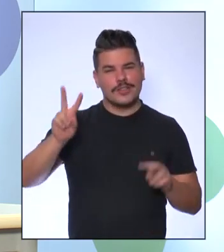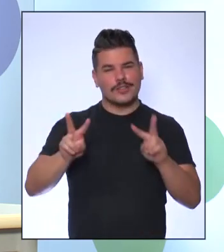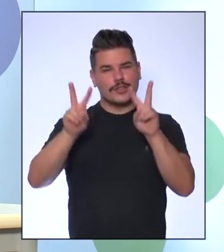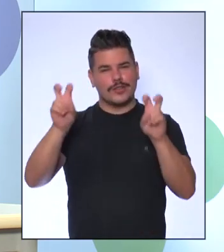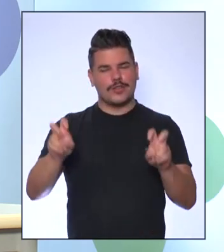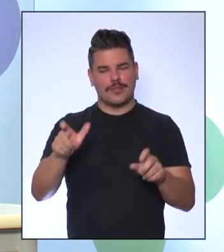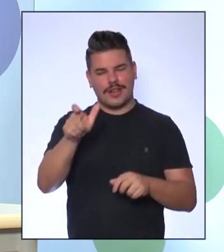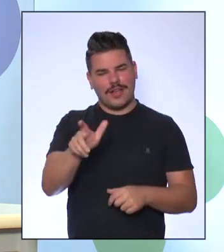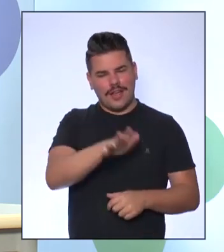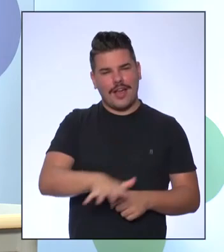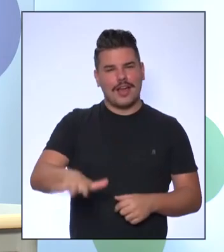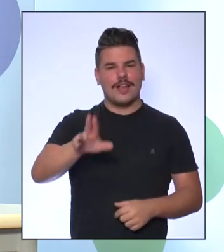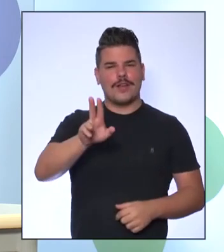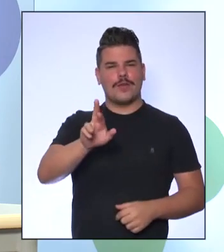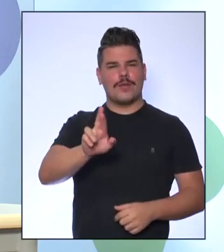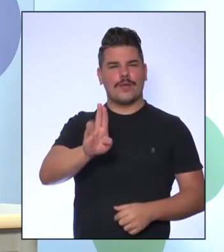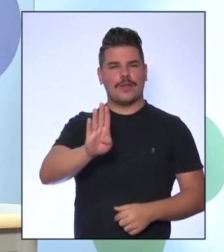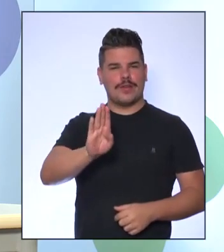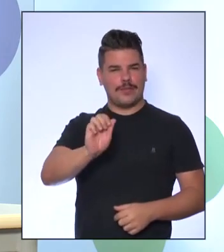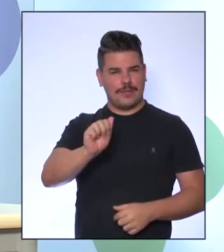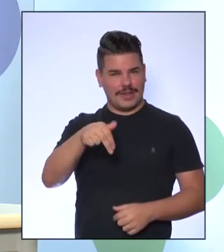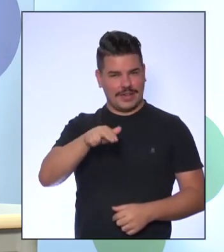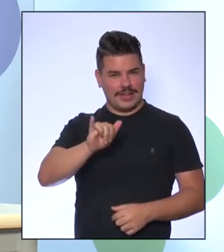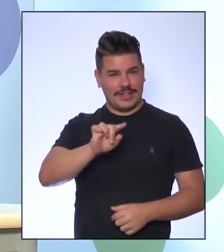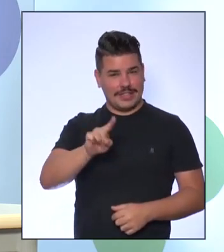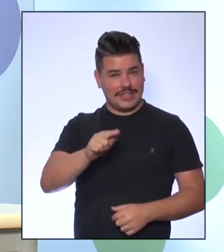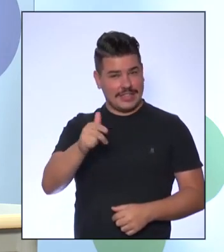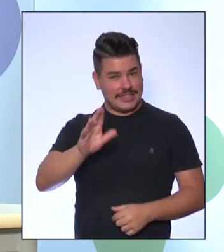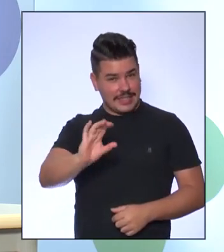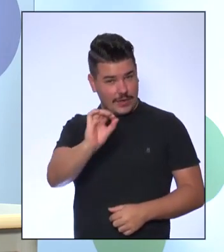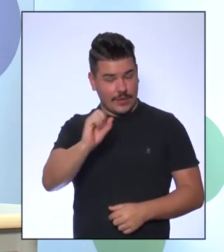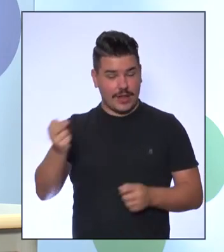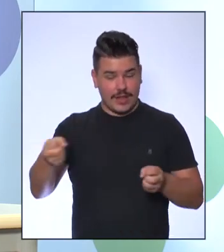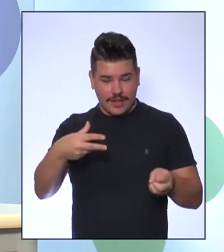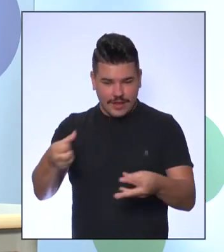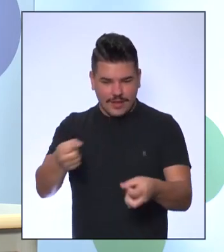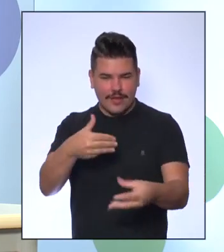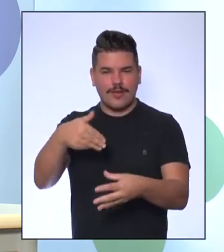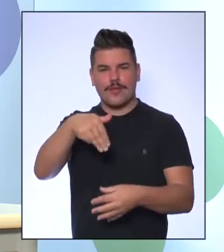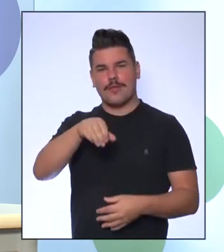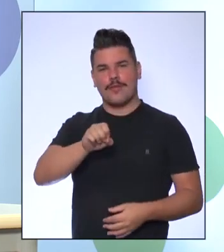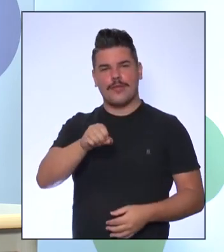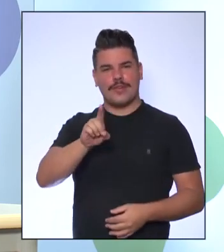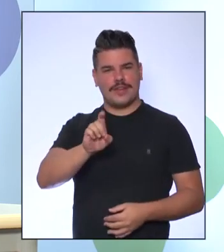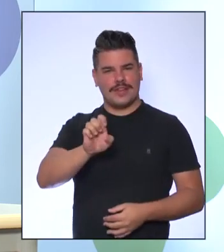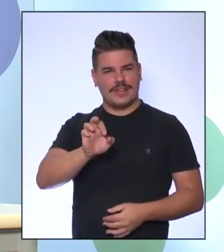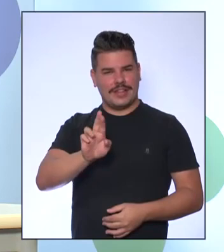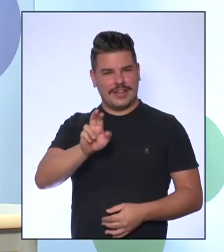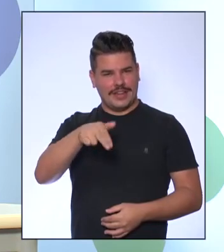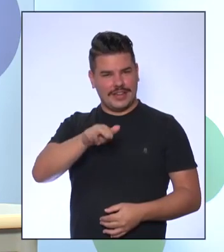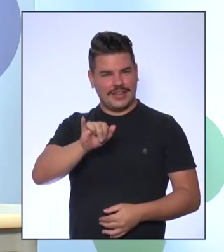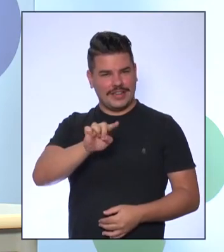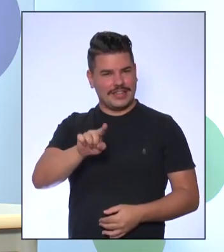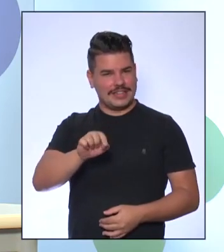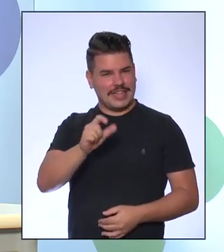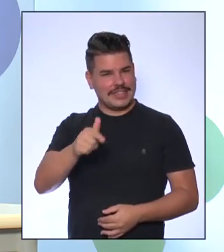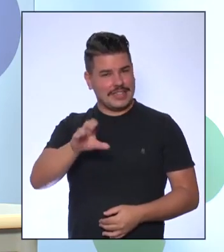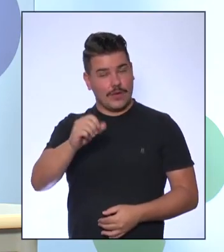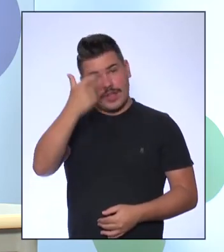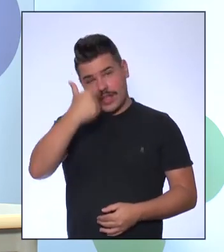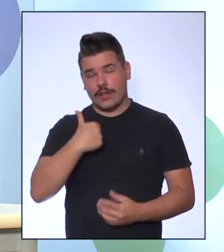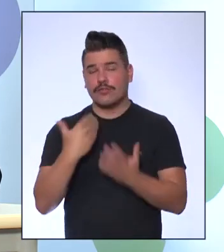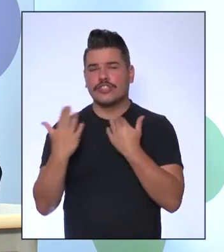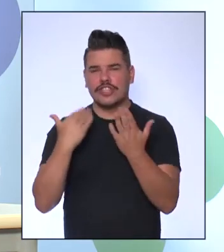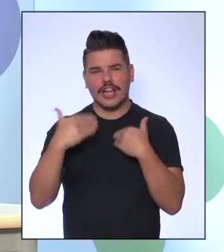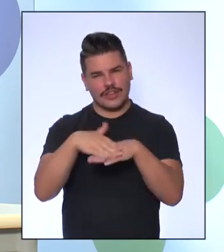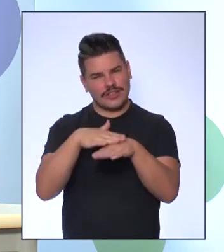e modernização. Eu vou estar com vocês aqui no chat, fazendo uma interação, e a aula será com a professora